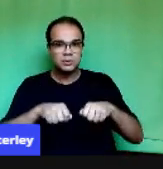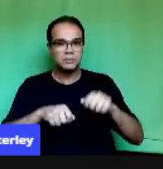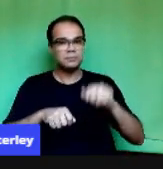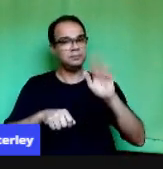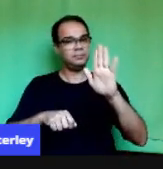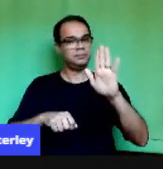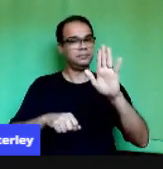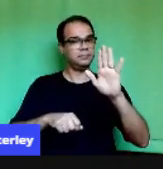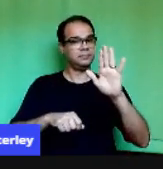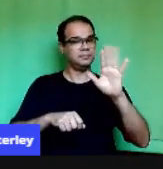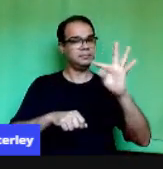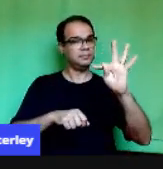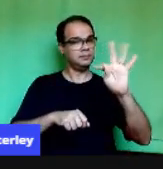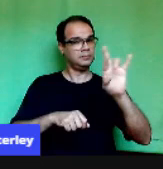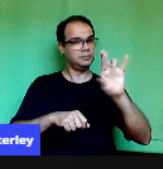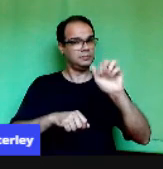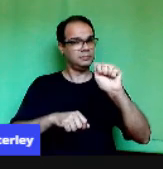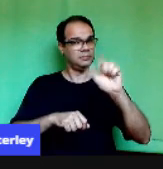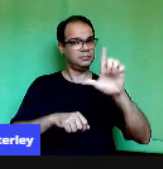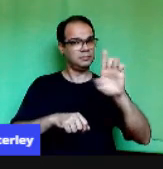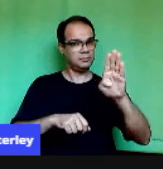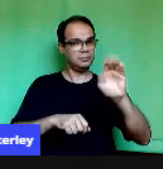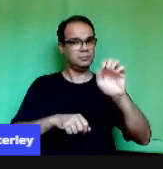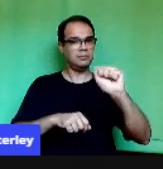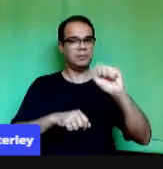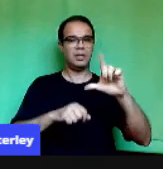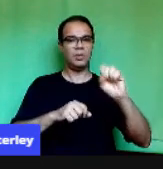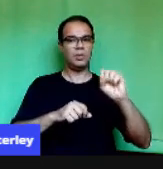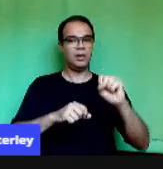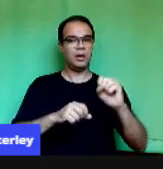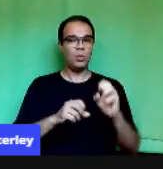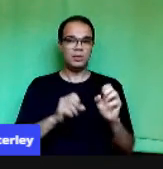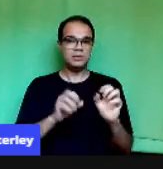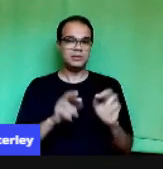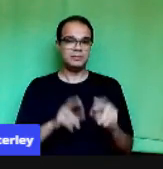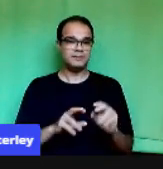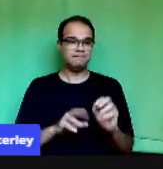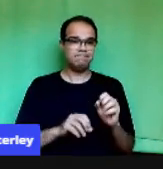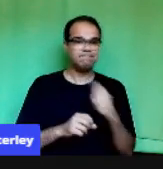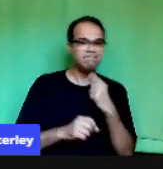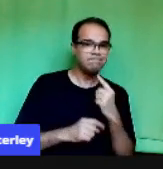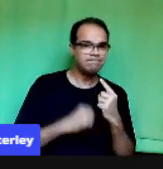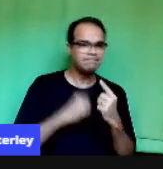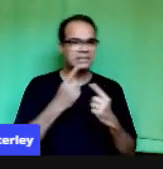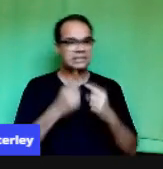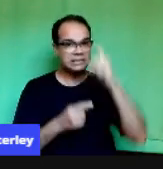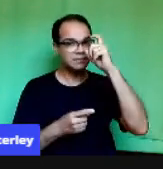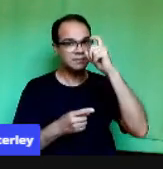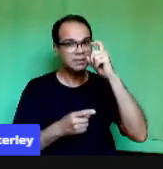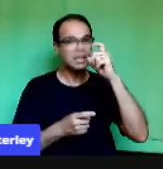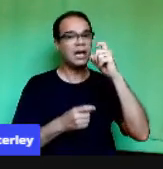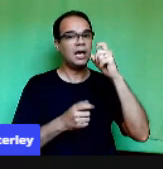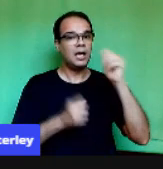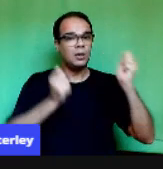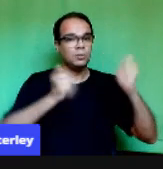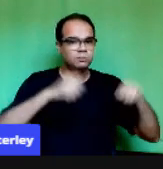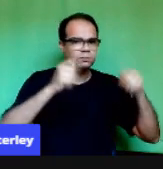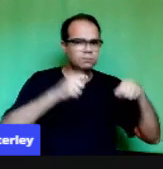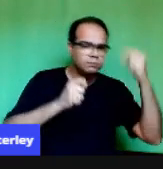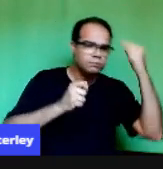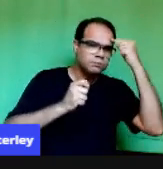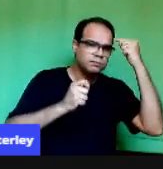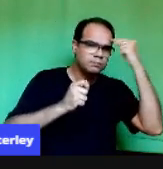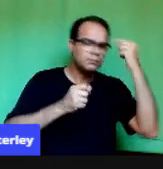remoto, ele vem para atender uma demanda, uma emergência, né? E aí nós utilizamos várias frentes, nós também utilizamos de